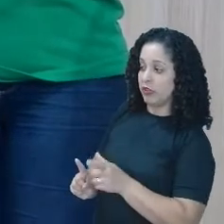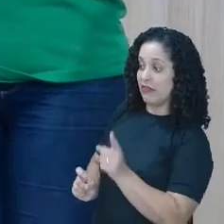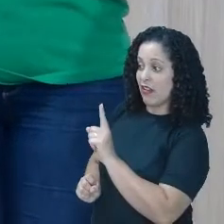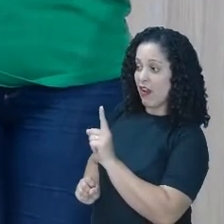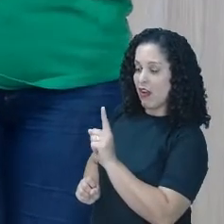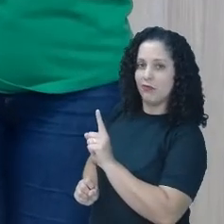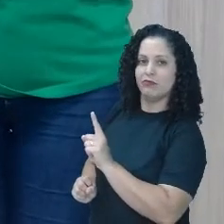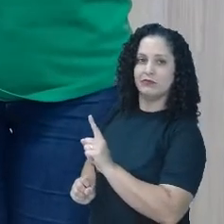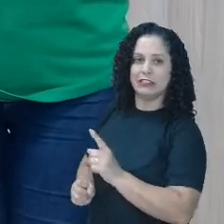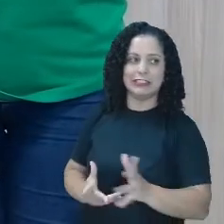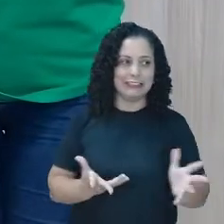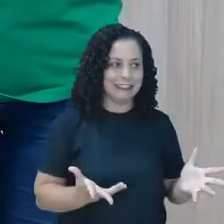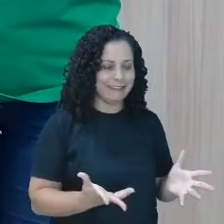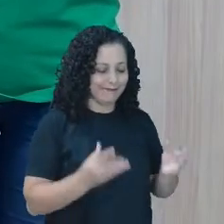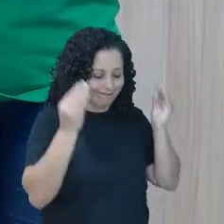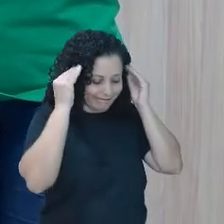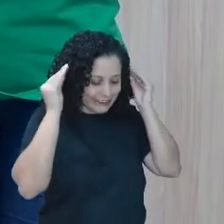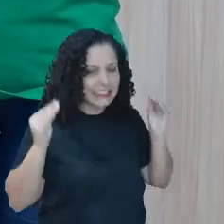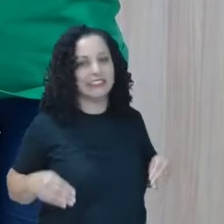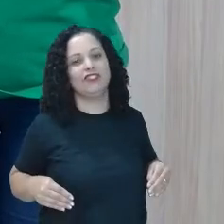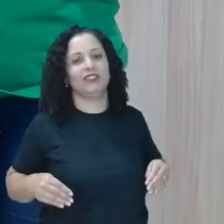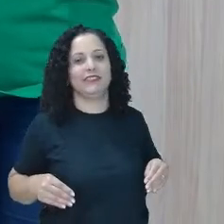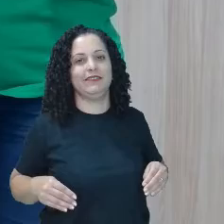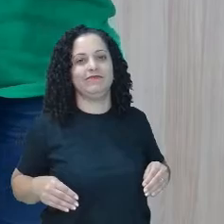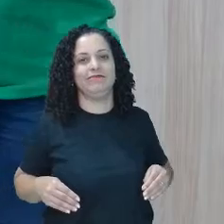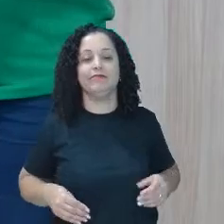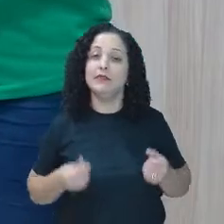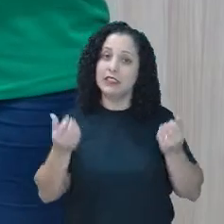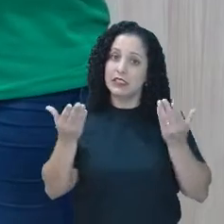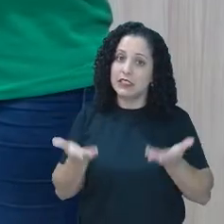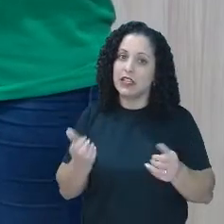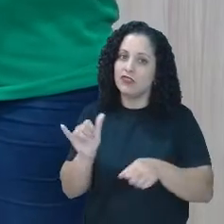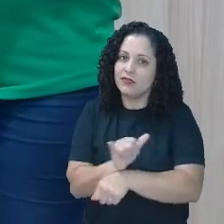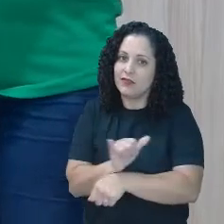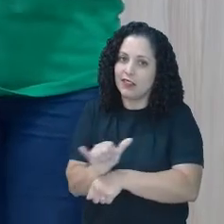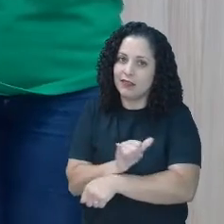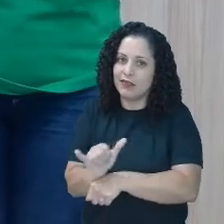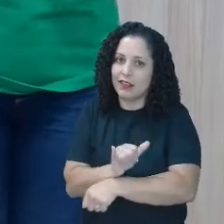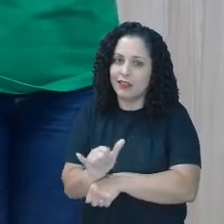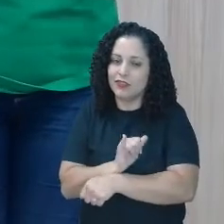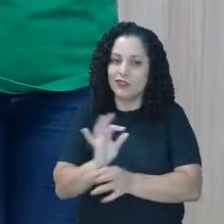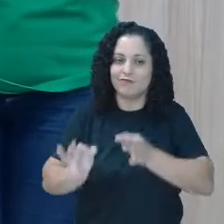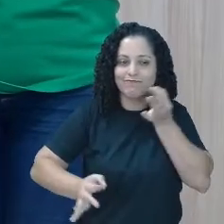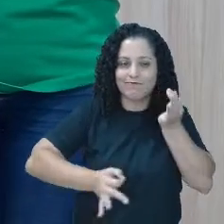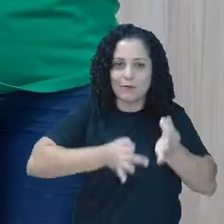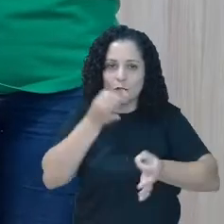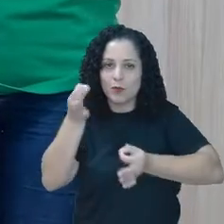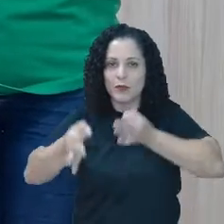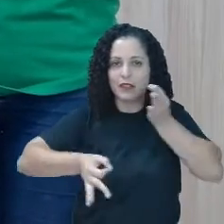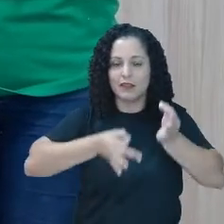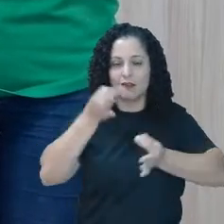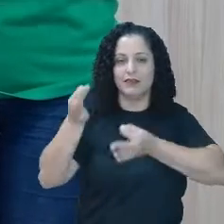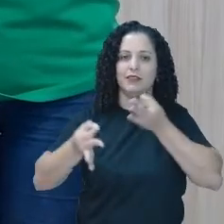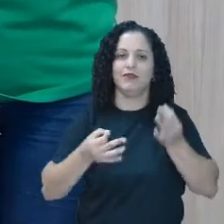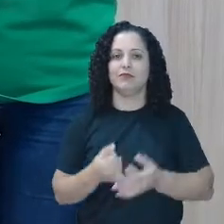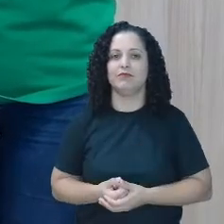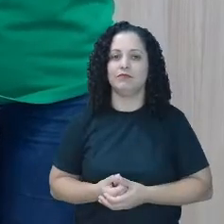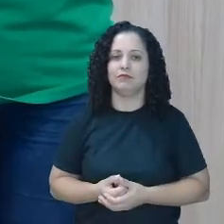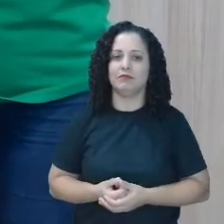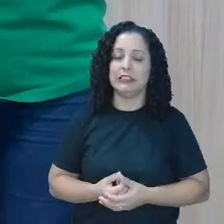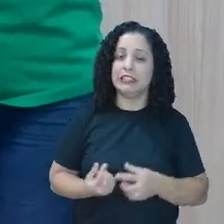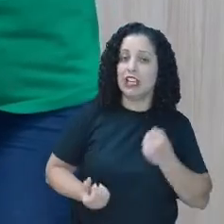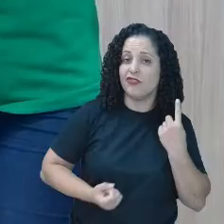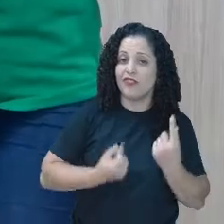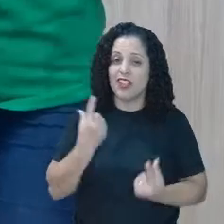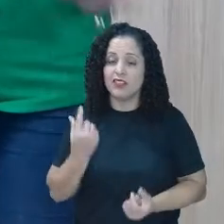quê? Retrocede, tá certo? Então isso são estratégias argumentativas. Às vezes não são tão boas,